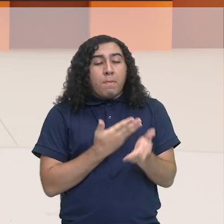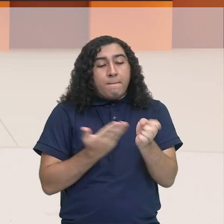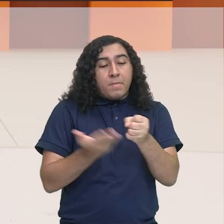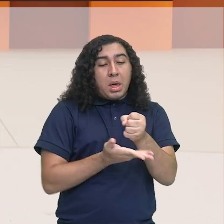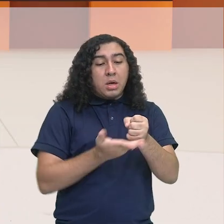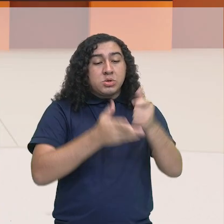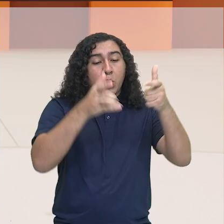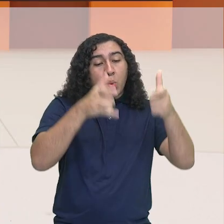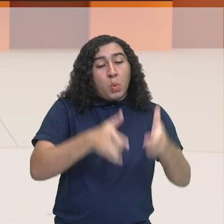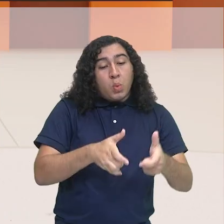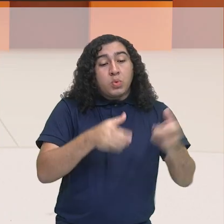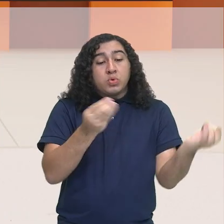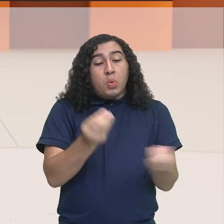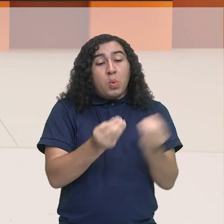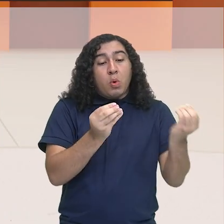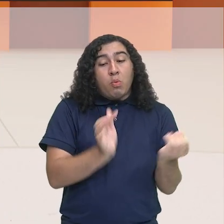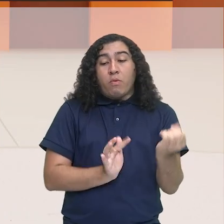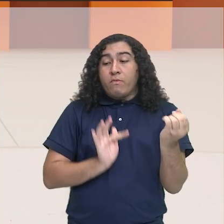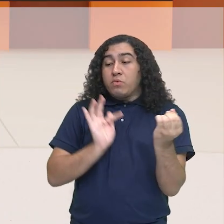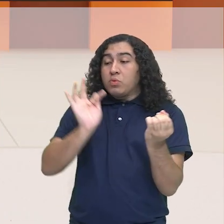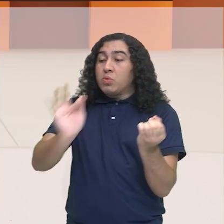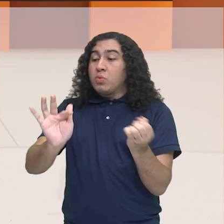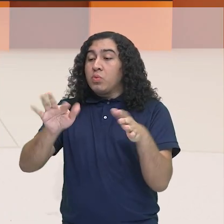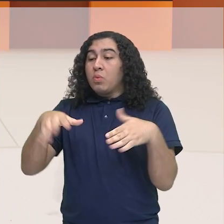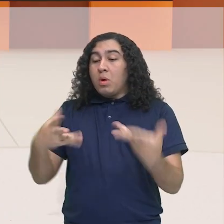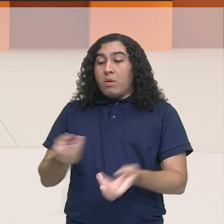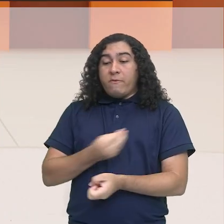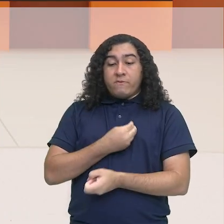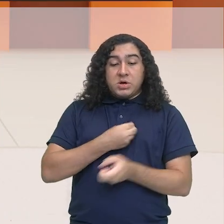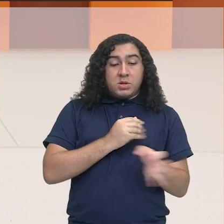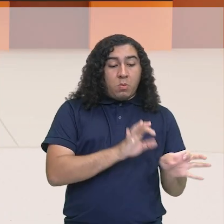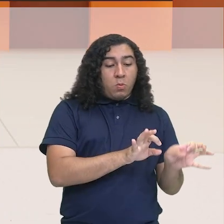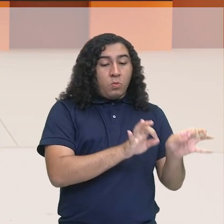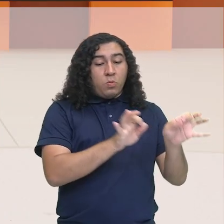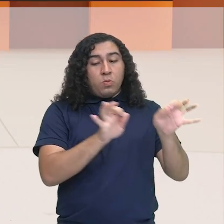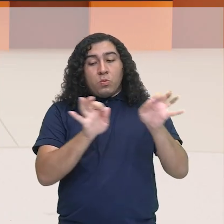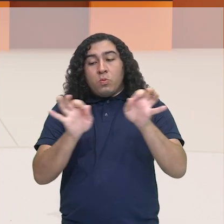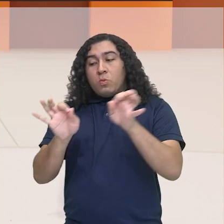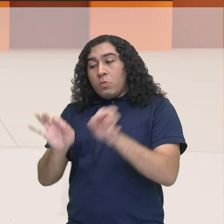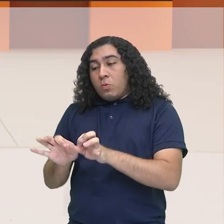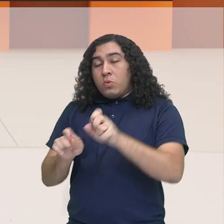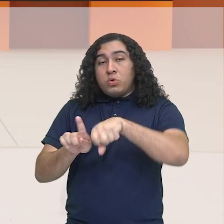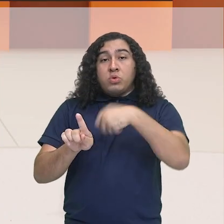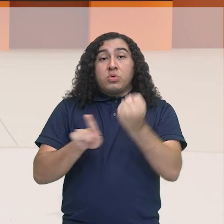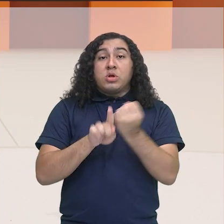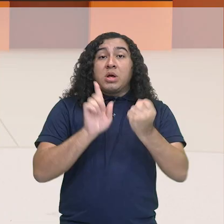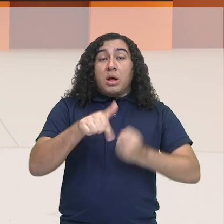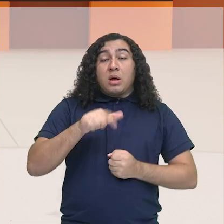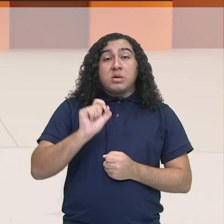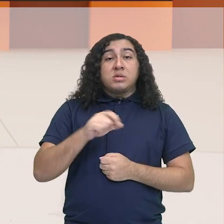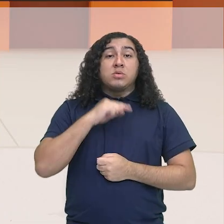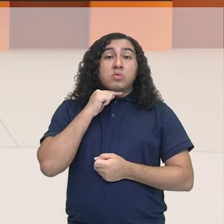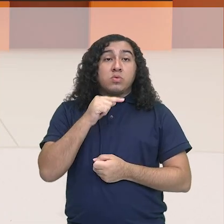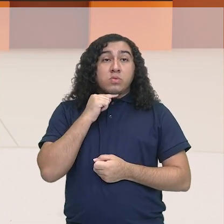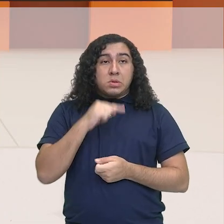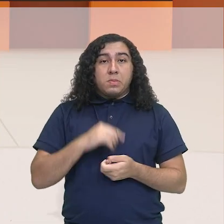onde viemos, para onde vamos, né? Qual é o sentido da vida. Então, a filosofia vai questionar isso, o conhecimento